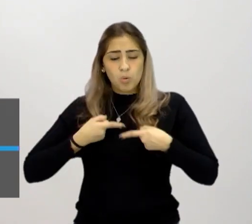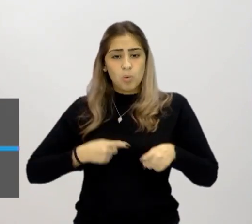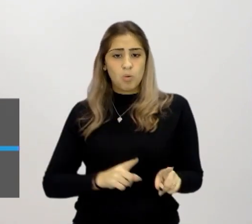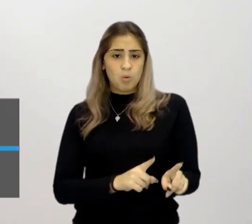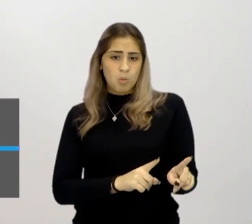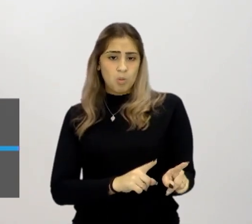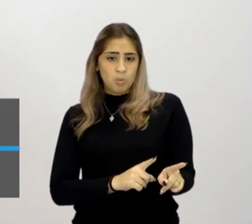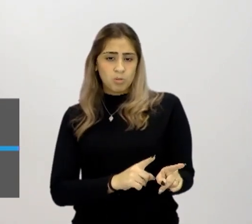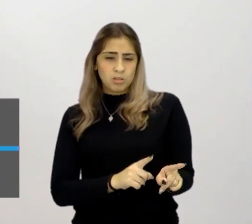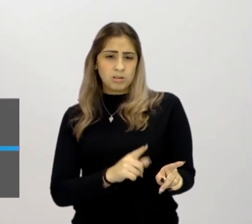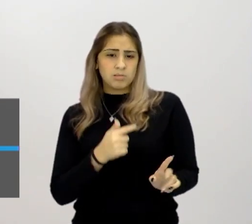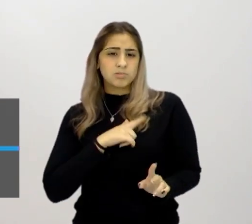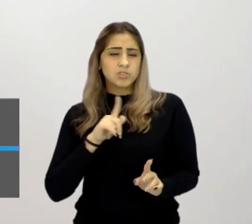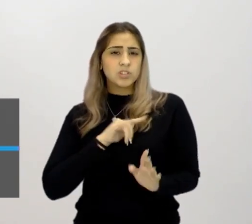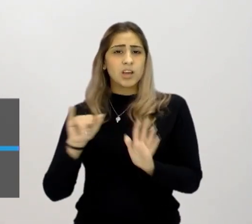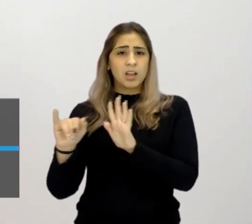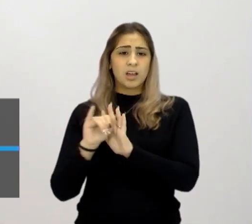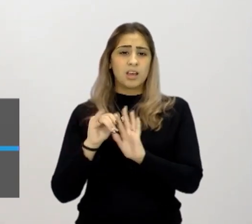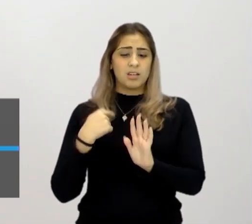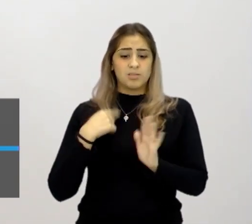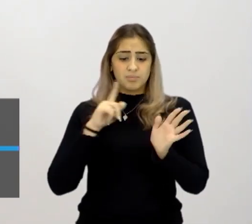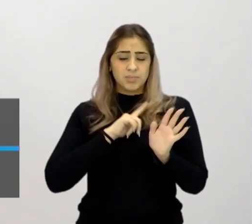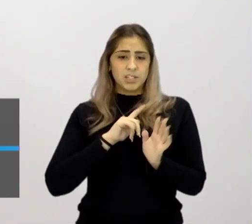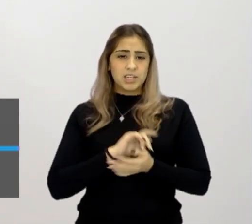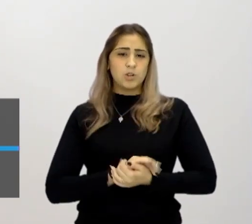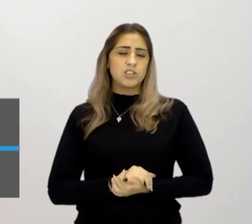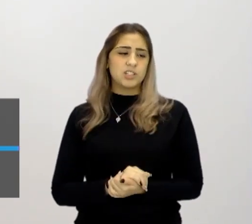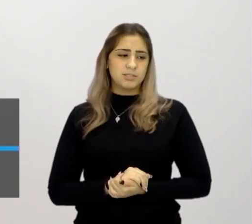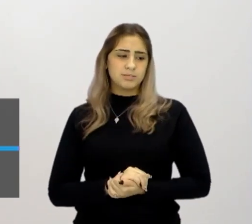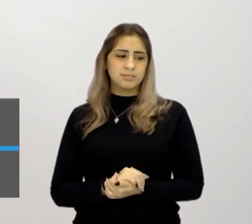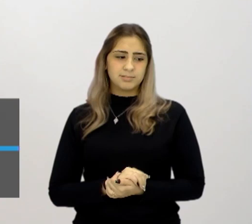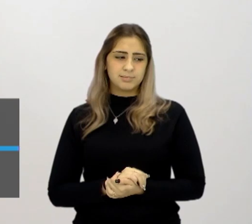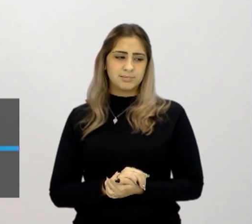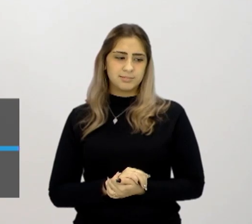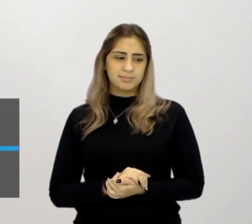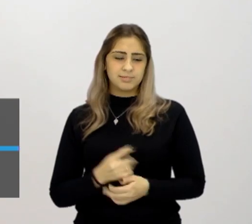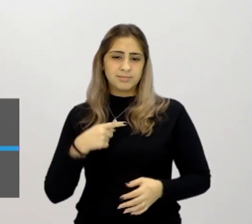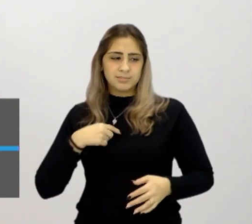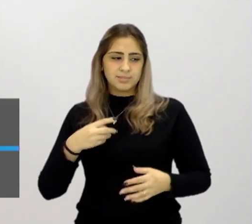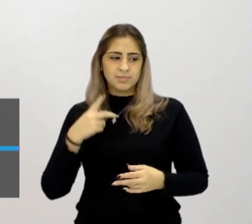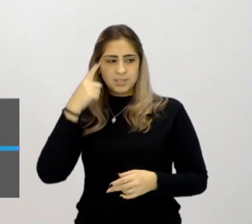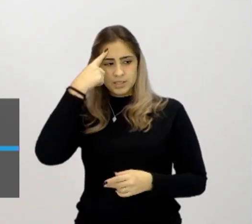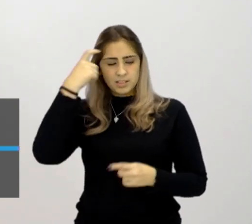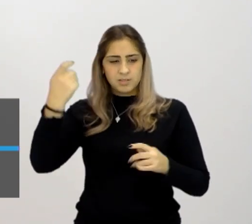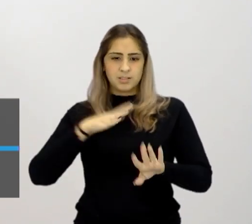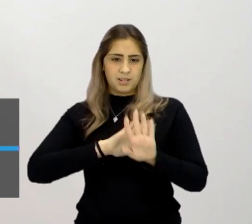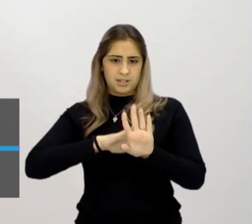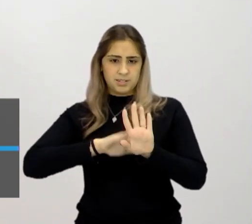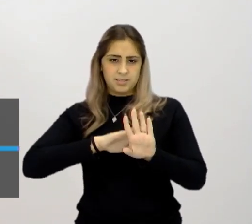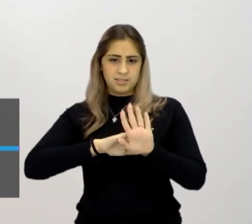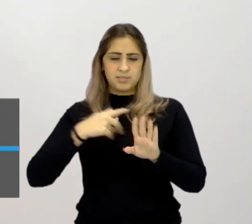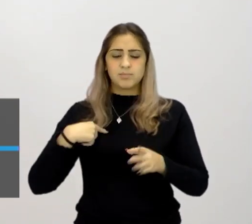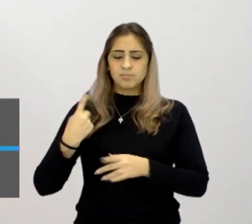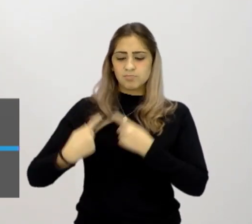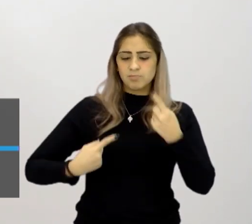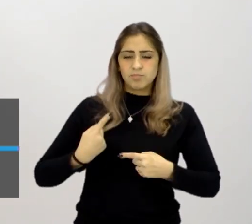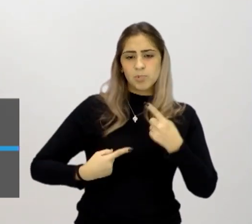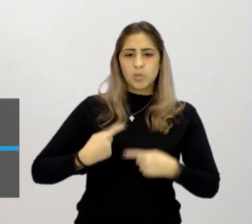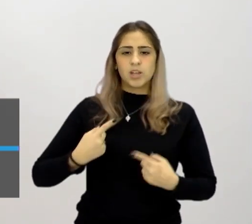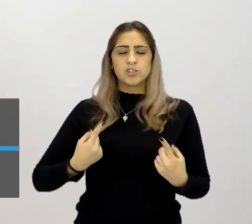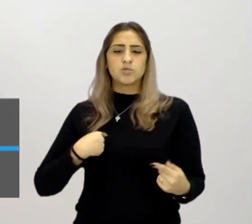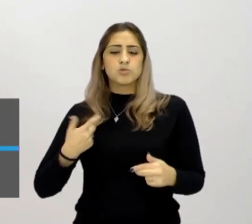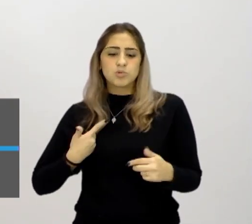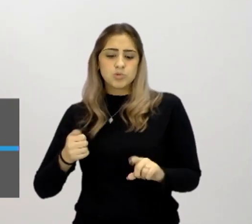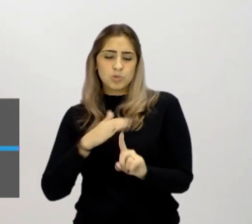elas tinham ideologias conflitantes, né, no ponto de vista econômico, político e social.